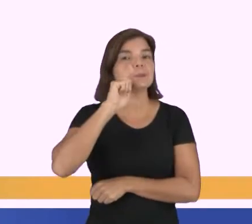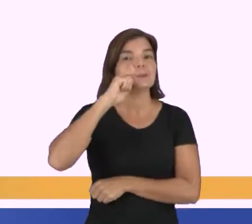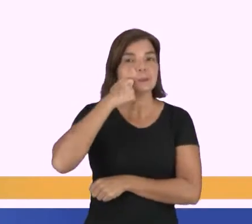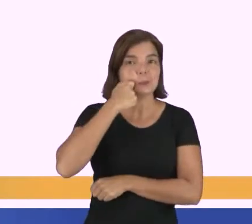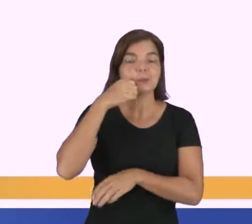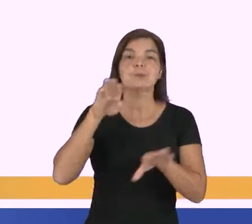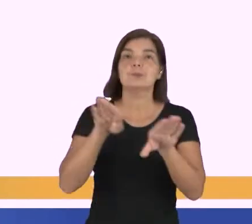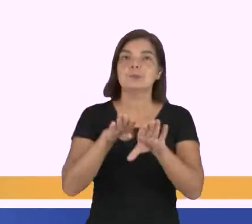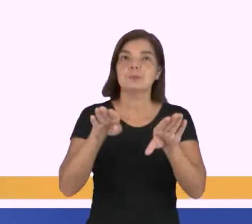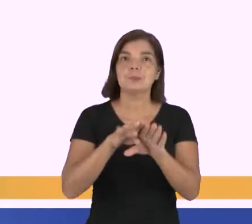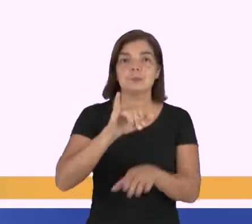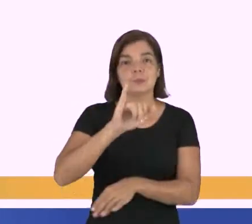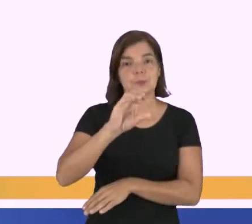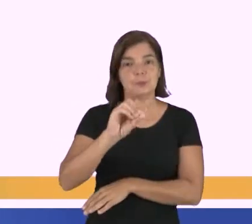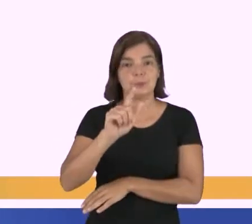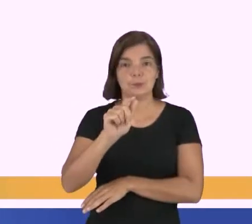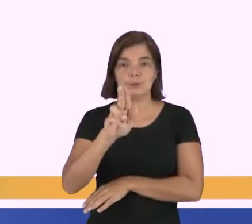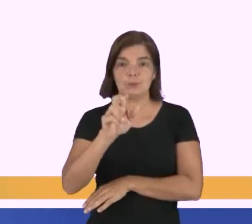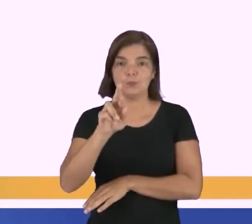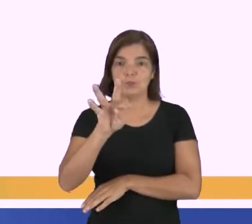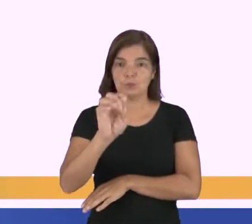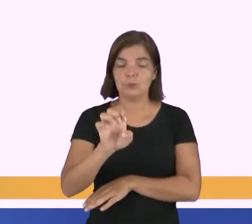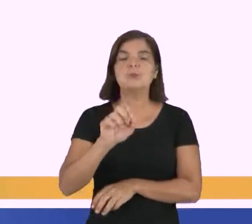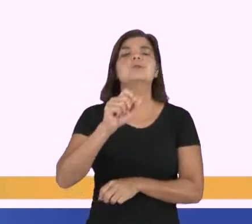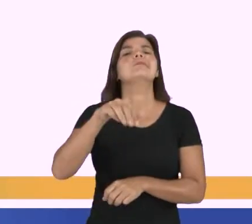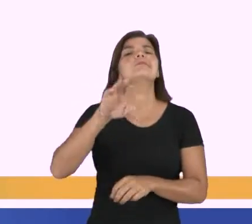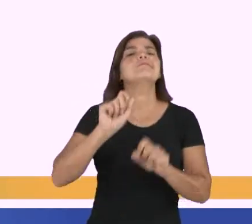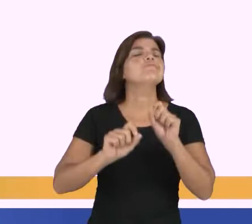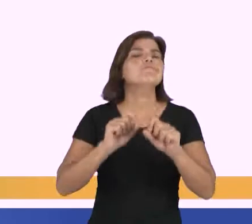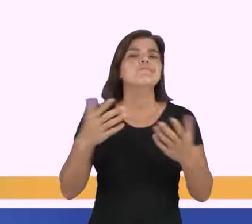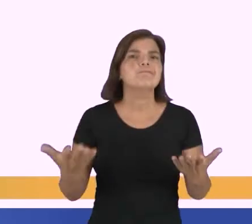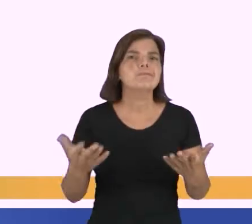e o iogurte. Eles são produzidos graças à ação de quem?